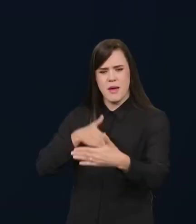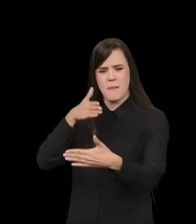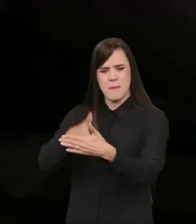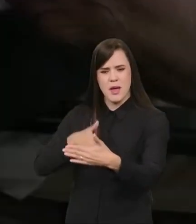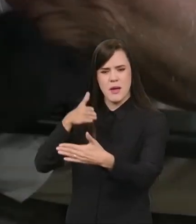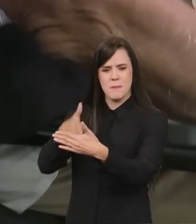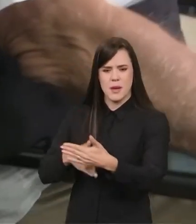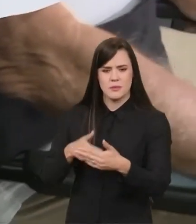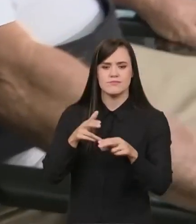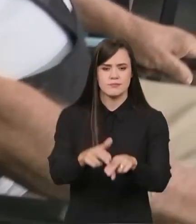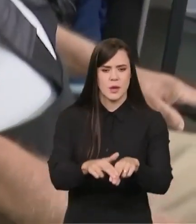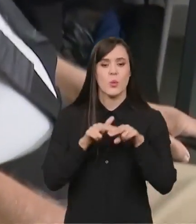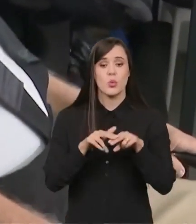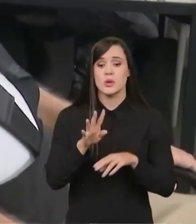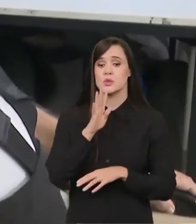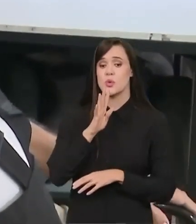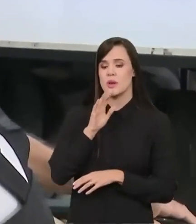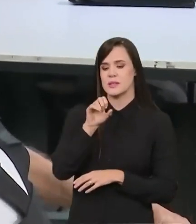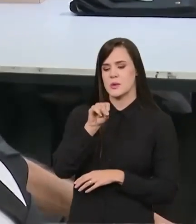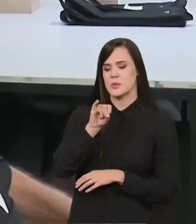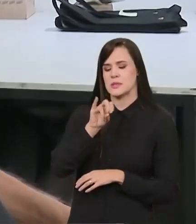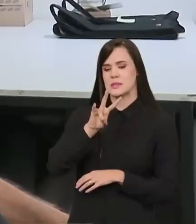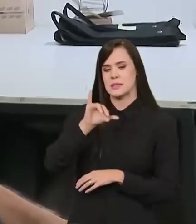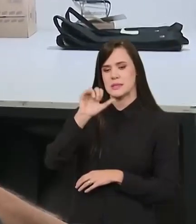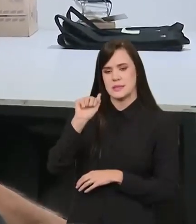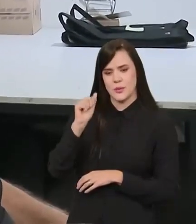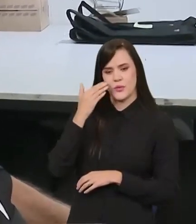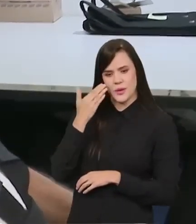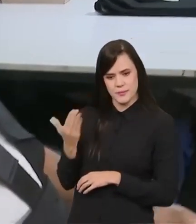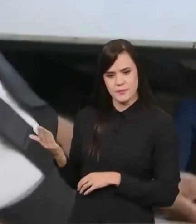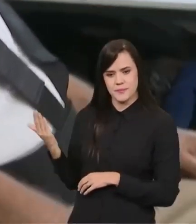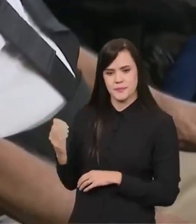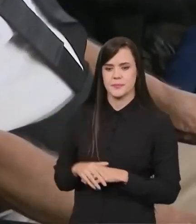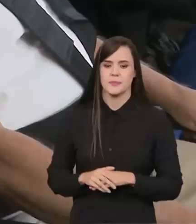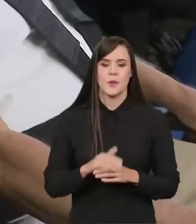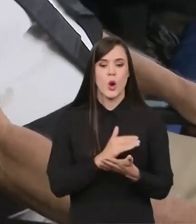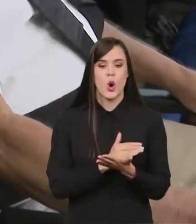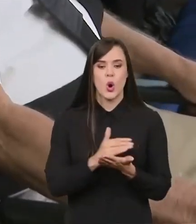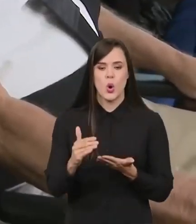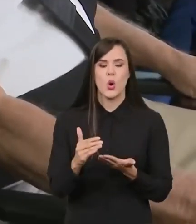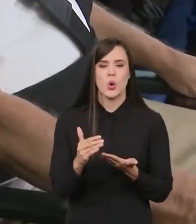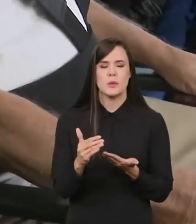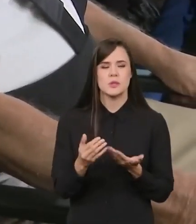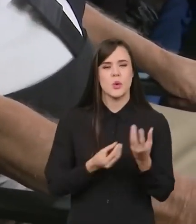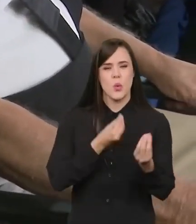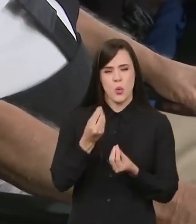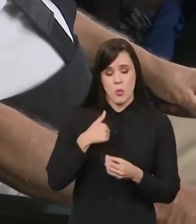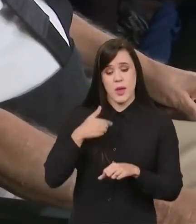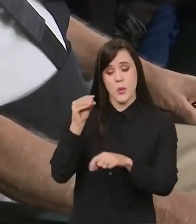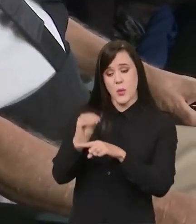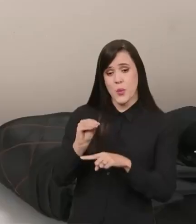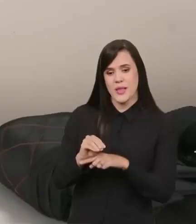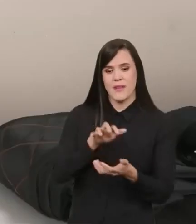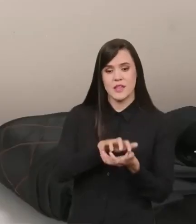cotidiano. E foi aí que ela conheceu a Sílvia. Tudo começou quando eu fui cuidadora de